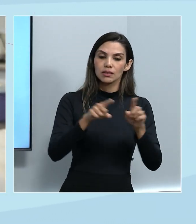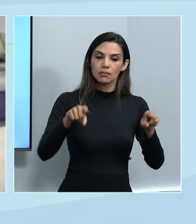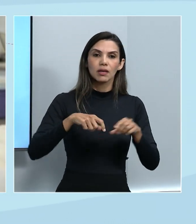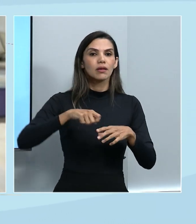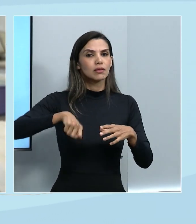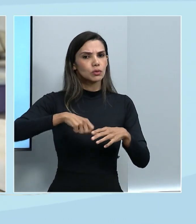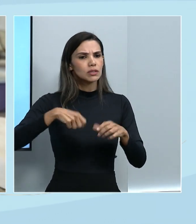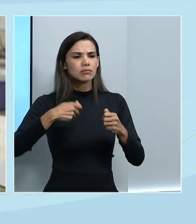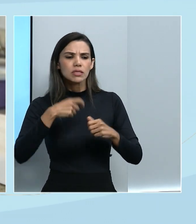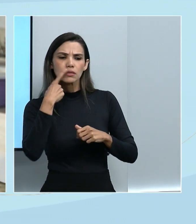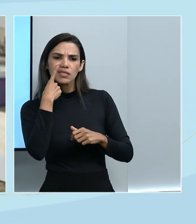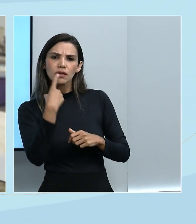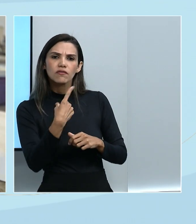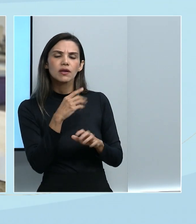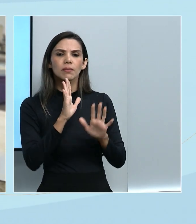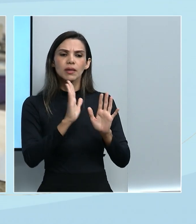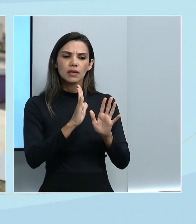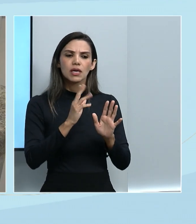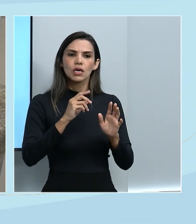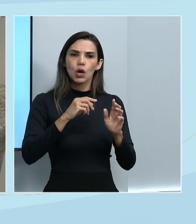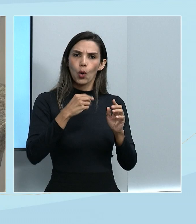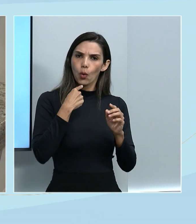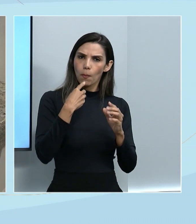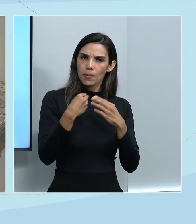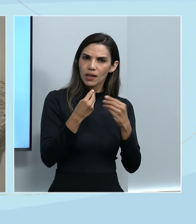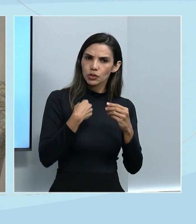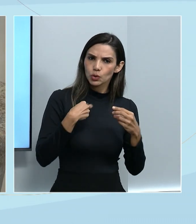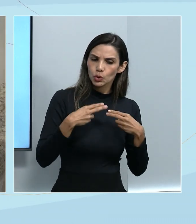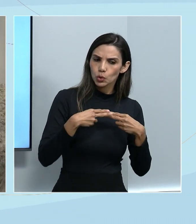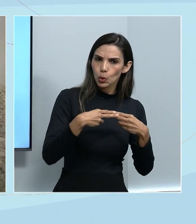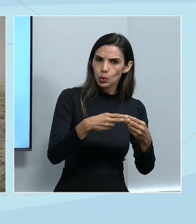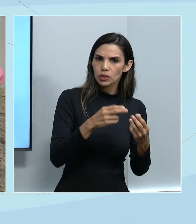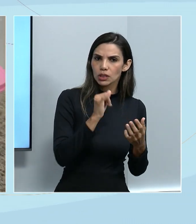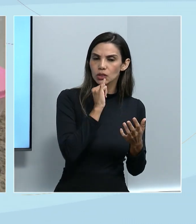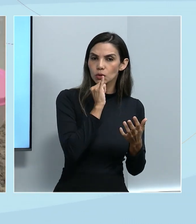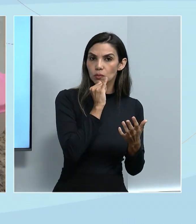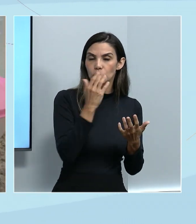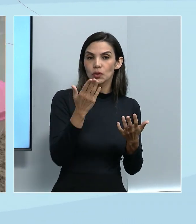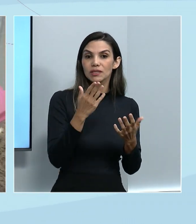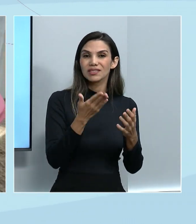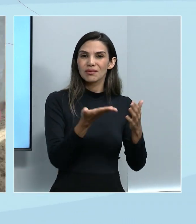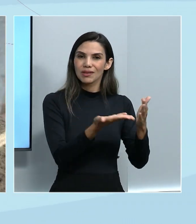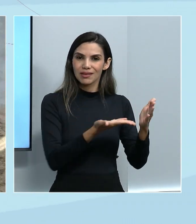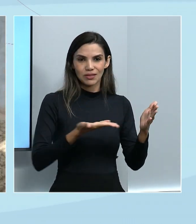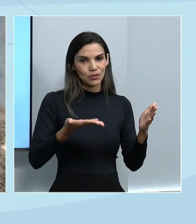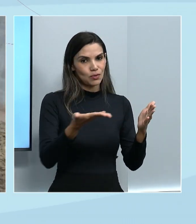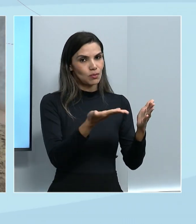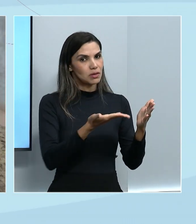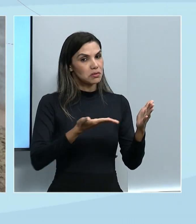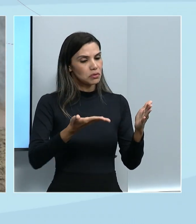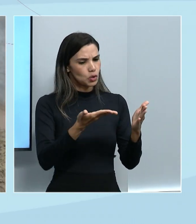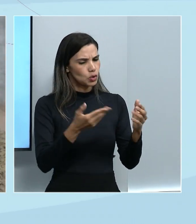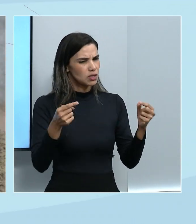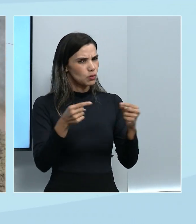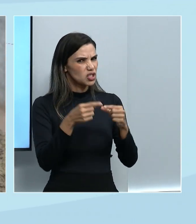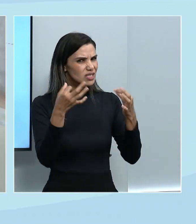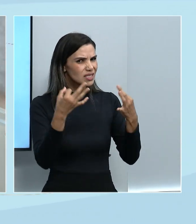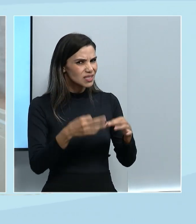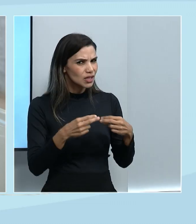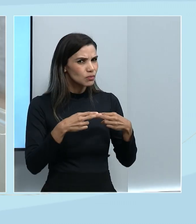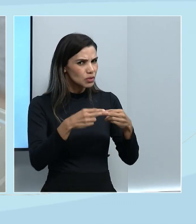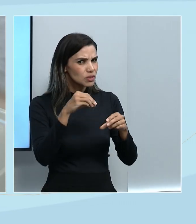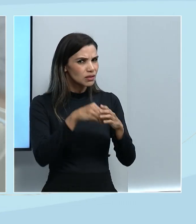a gente verificar também se o plástico que a gente vai utilizar para colocar, por exemplo, no forno de micro-ondas, ele é adequado para esse